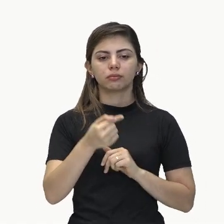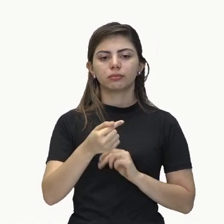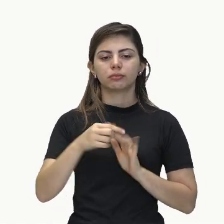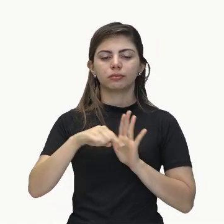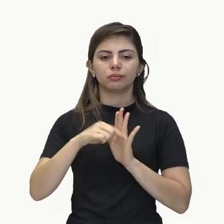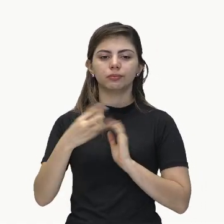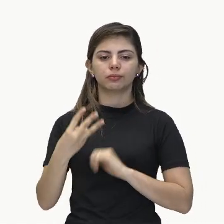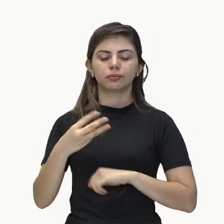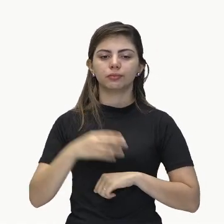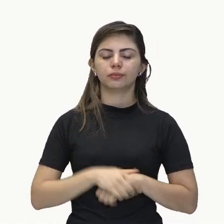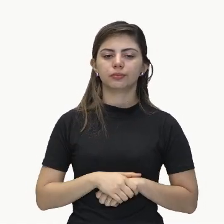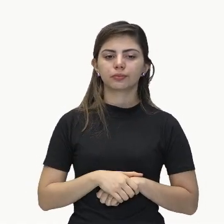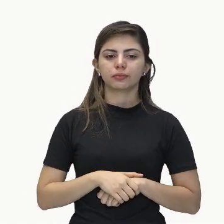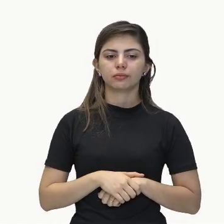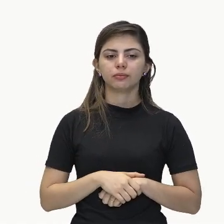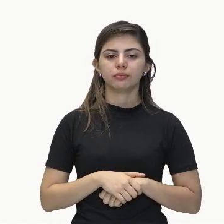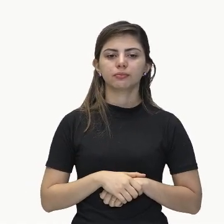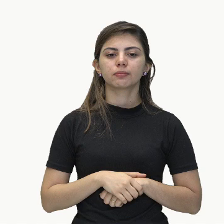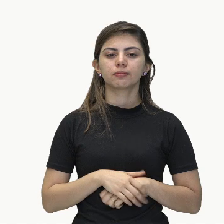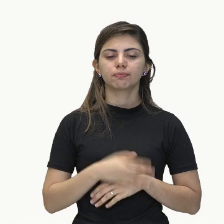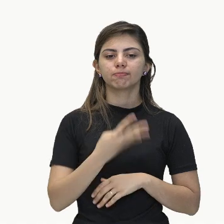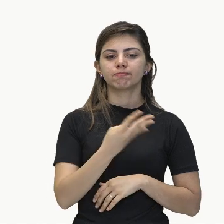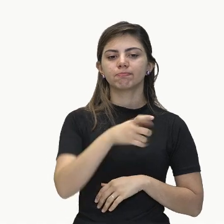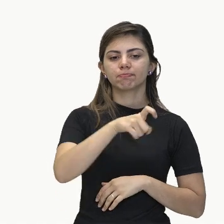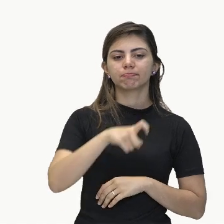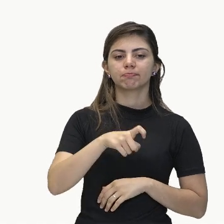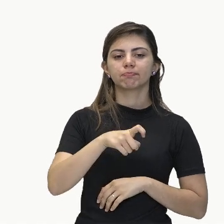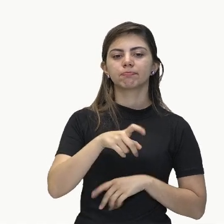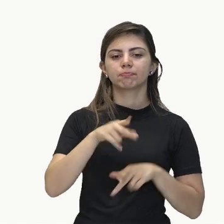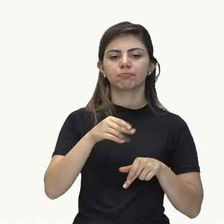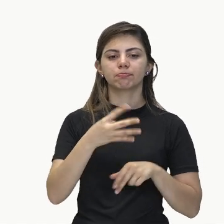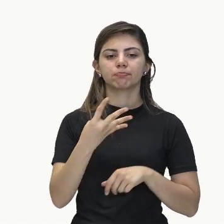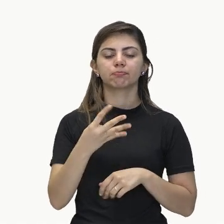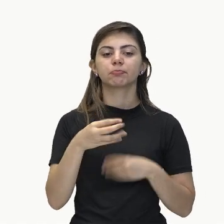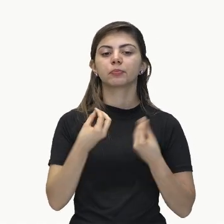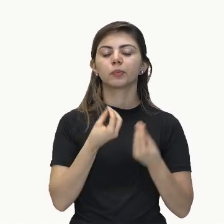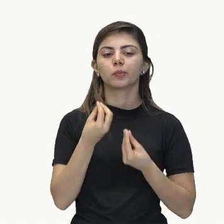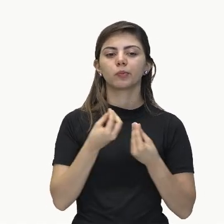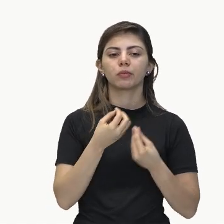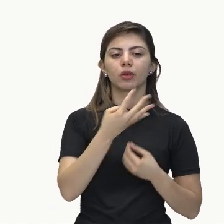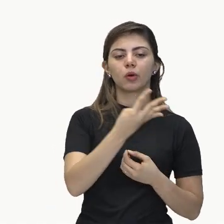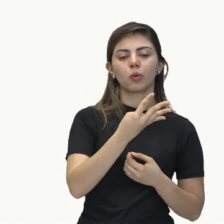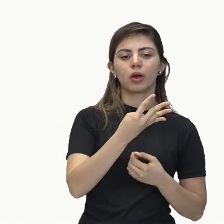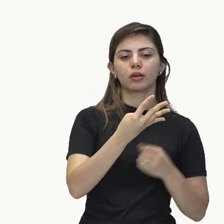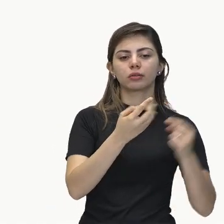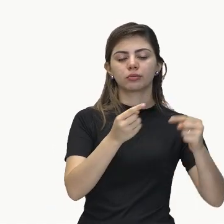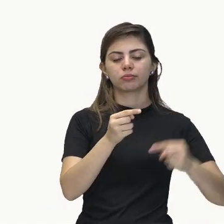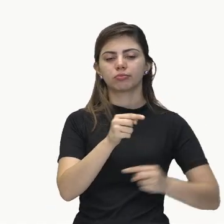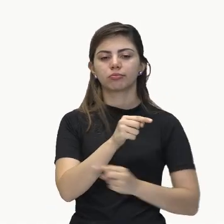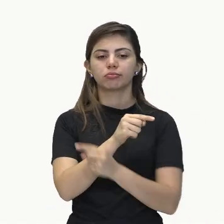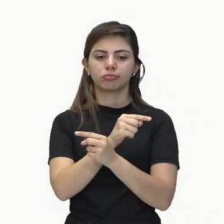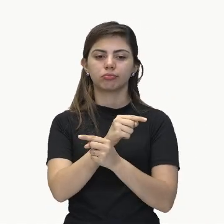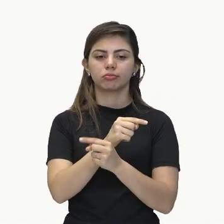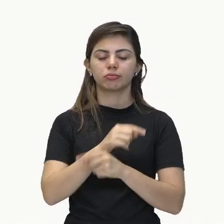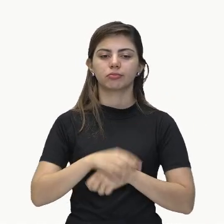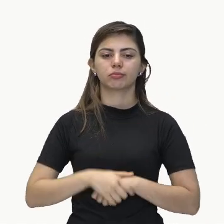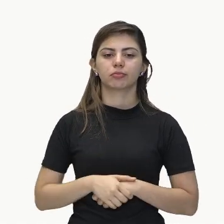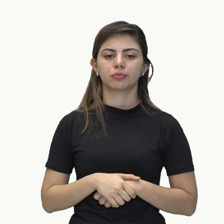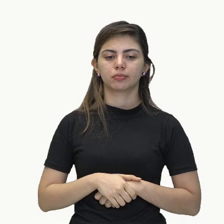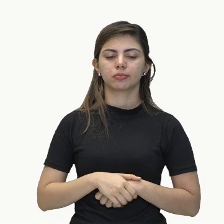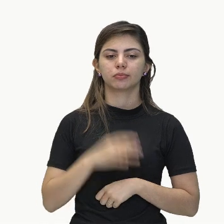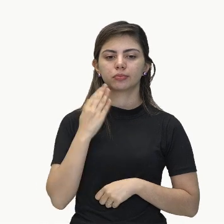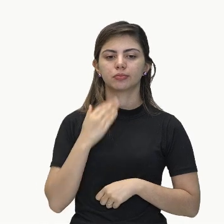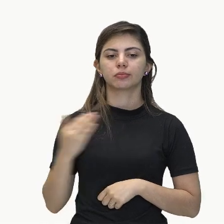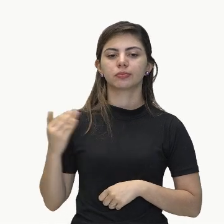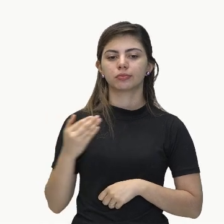Resolvendo 7 menos 3, 4. E o 4 que está multiplicando vai passar para o outro lado,